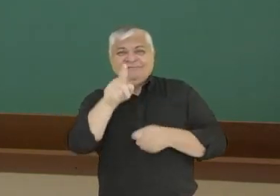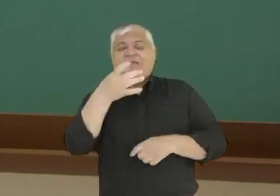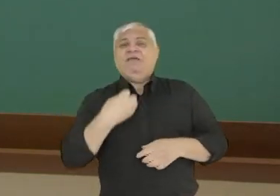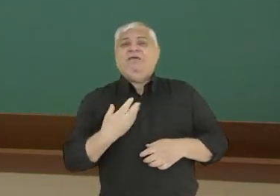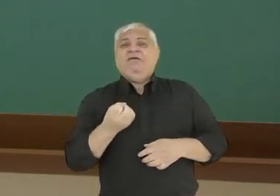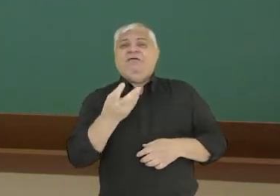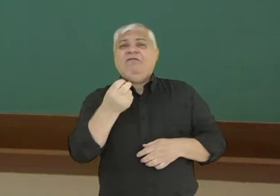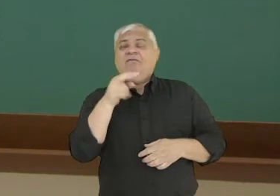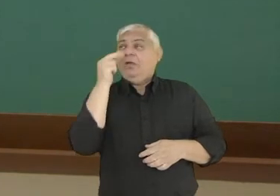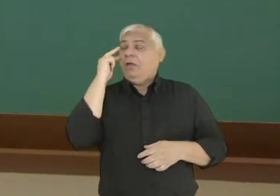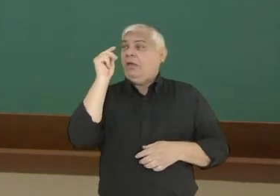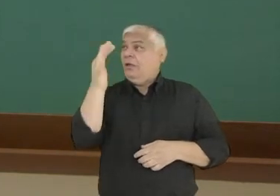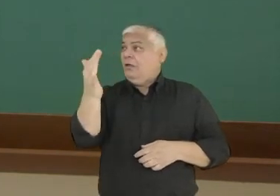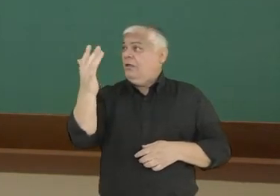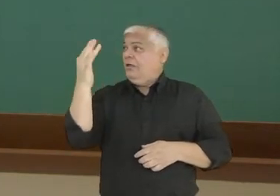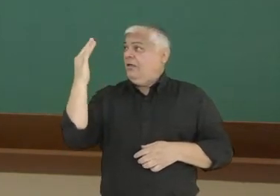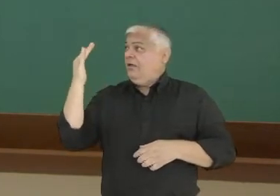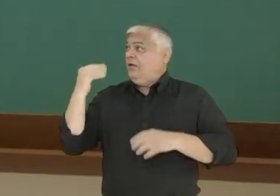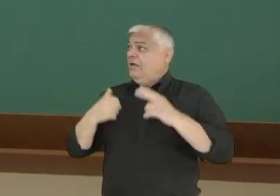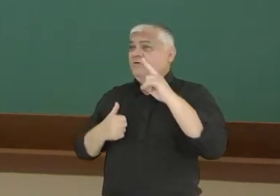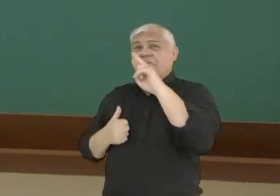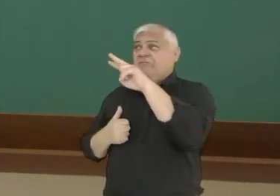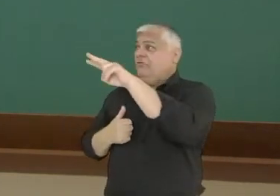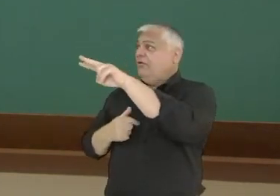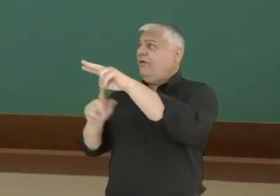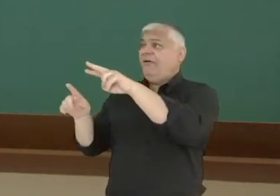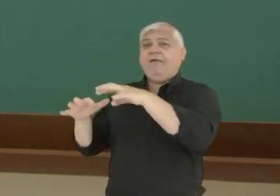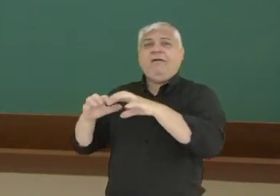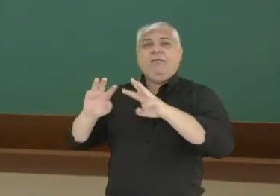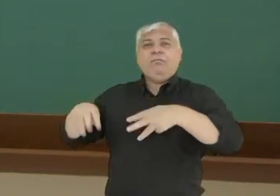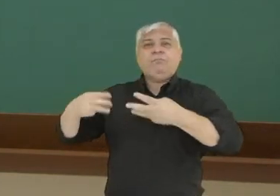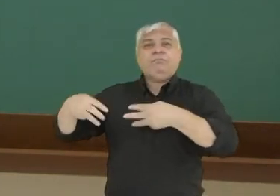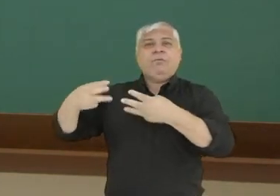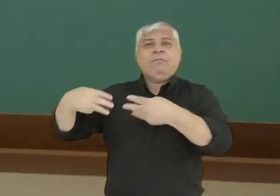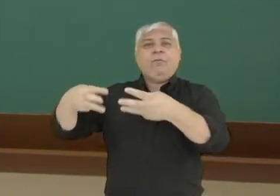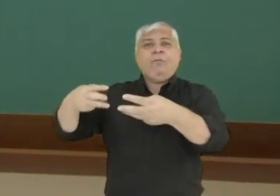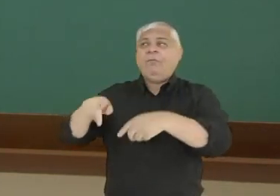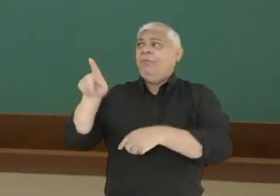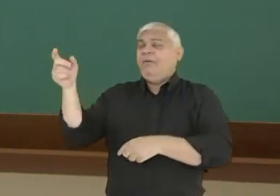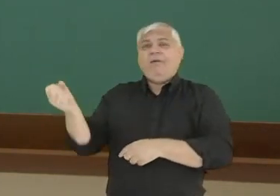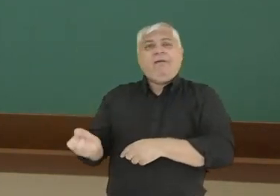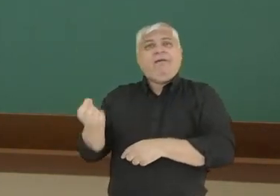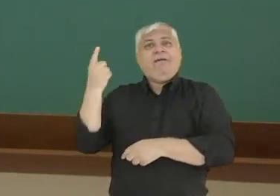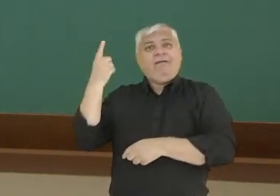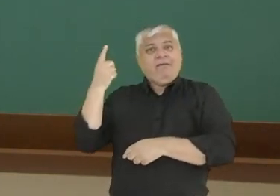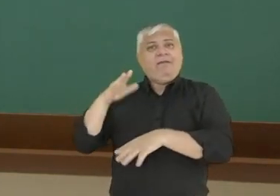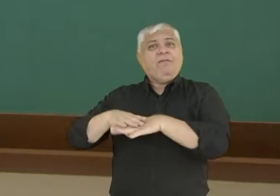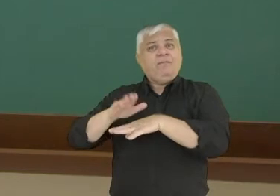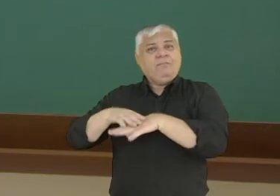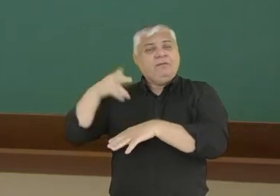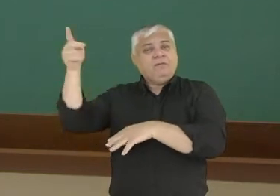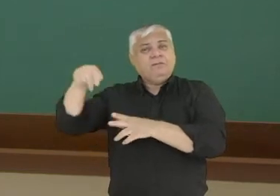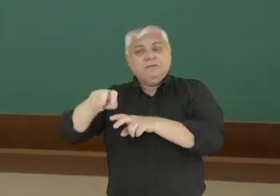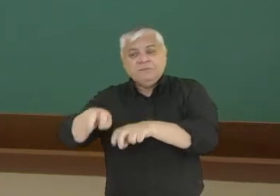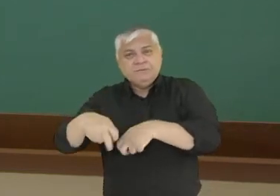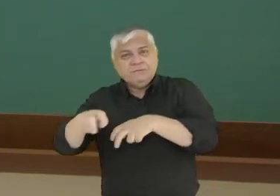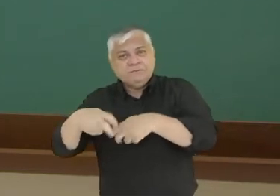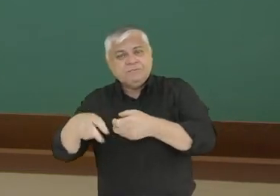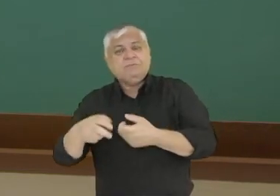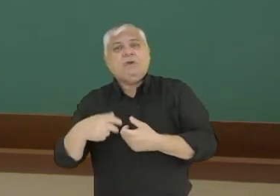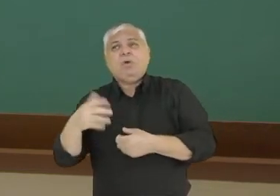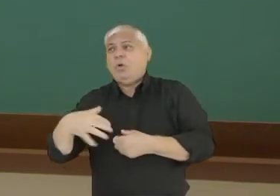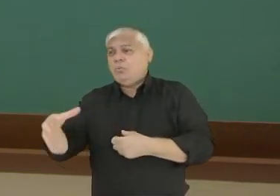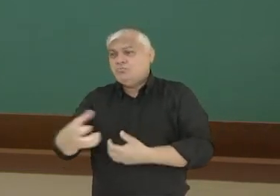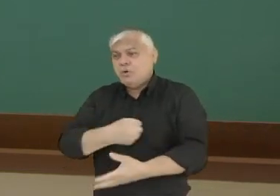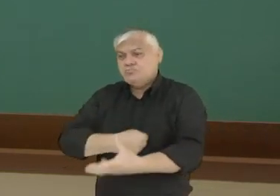ou próximo do local onde vocês vivem né de utilização de máquinas para desenvolver atividade de cultivo de plantio ou de